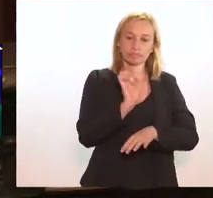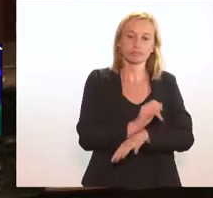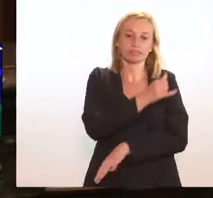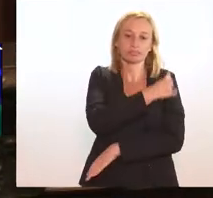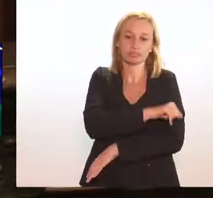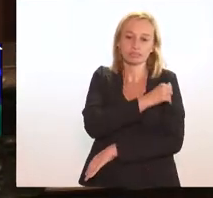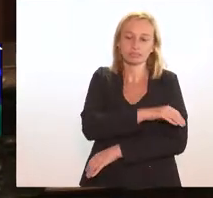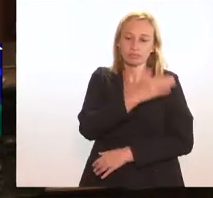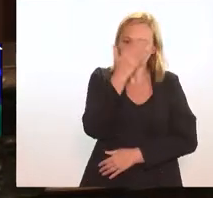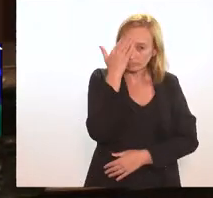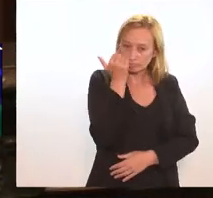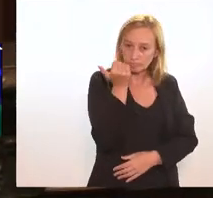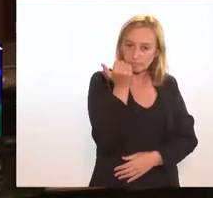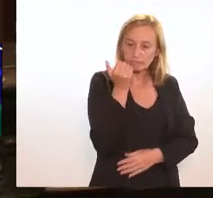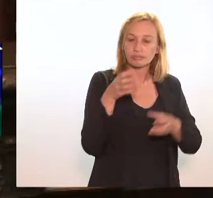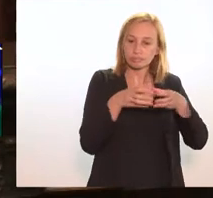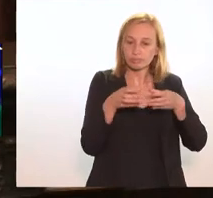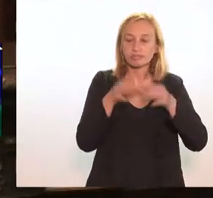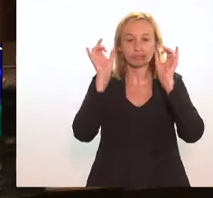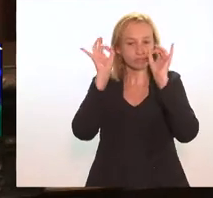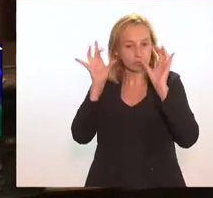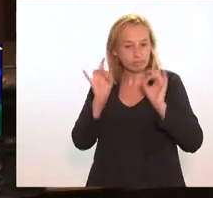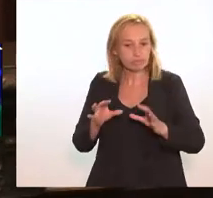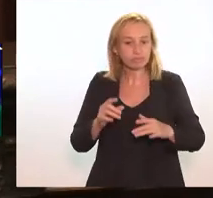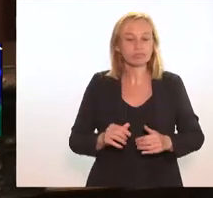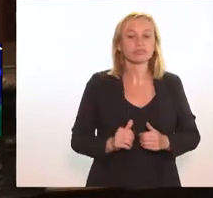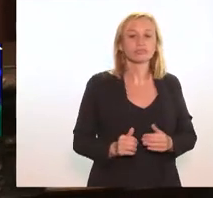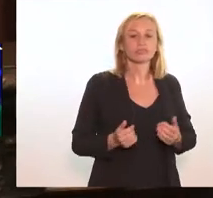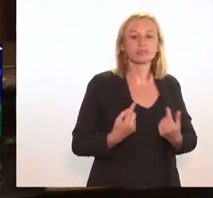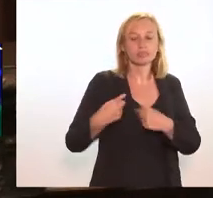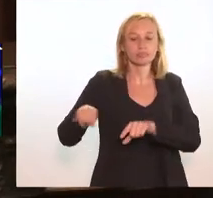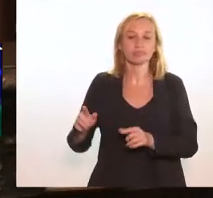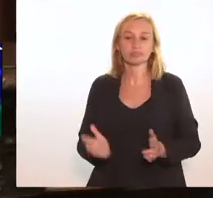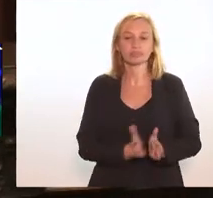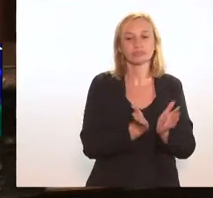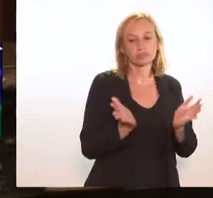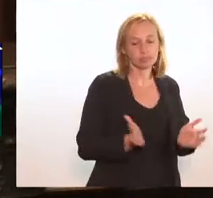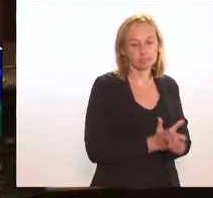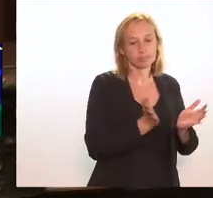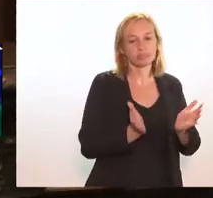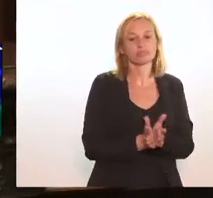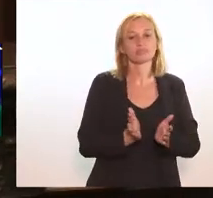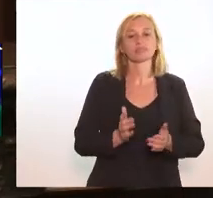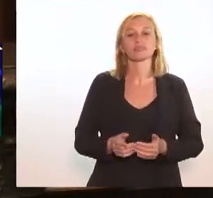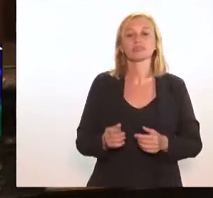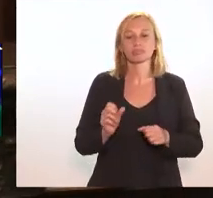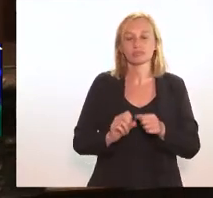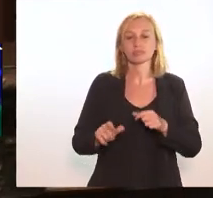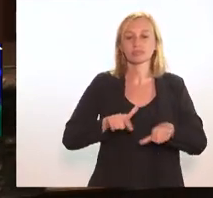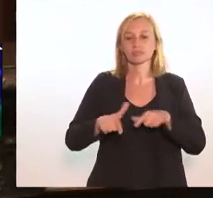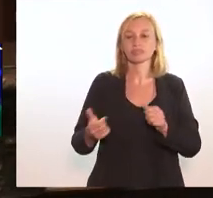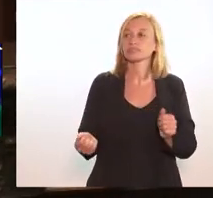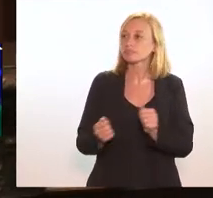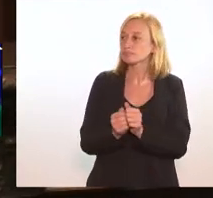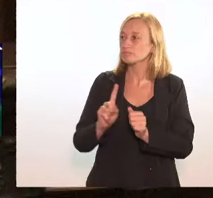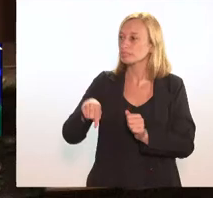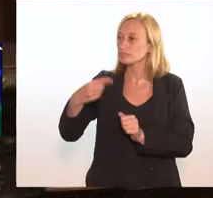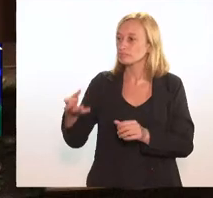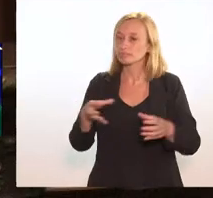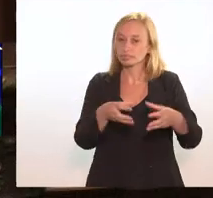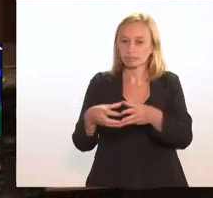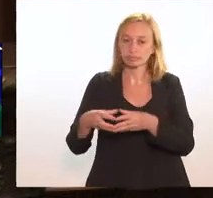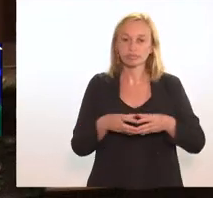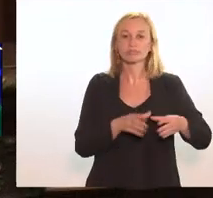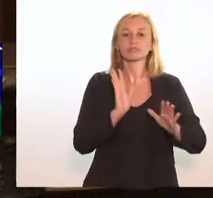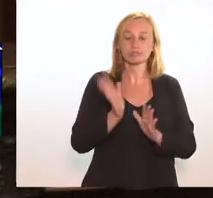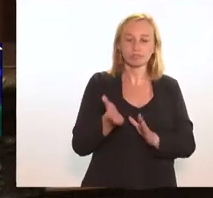Rio de Janeiro. Então, a Comissão Especial de Enfrentamento à Miséria e Combate à Pobreza vai fazer esse trabalho em conjunto com as outras comissões que